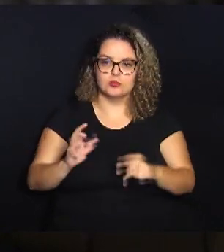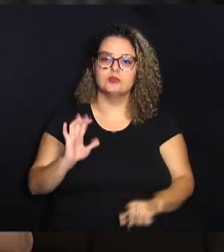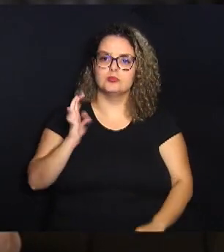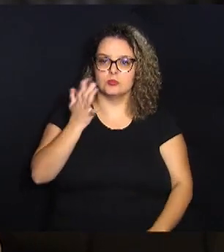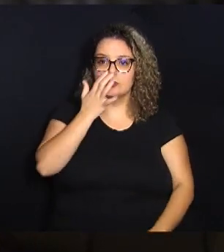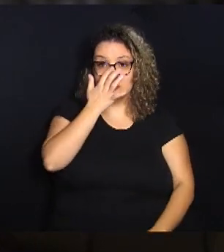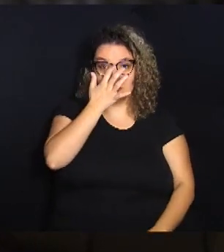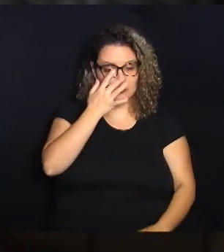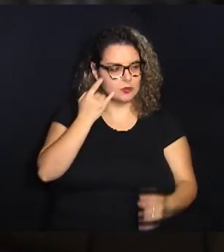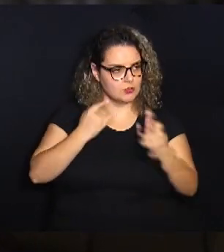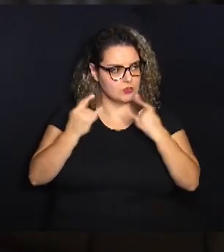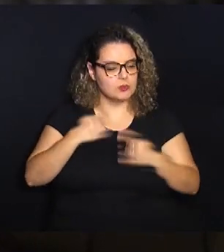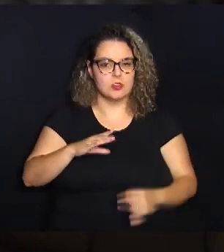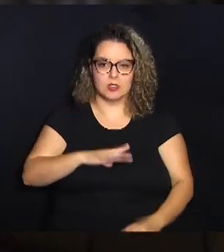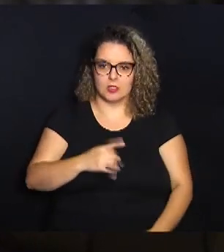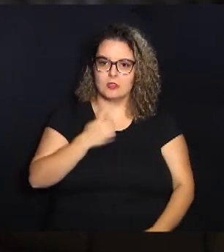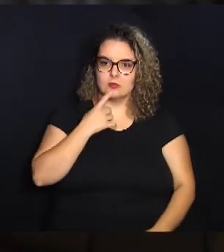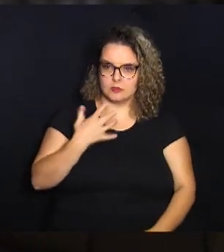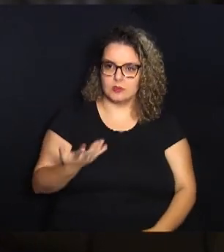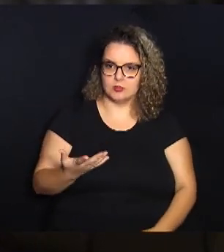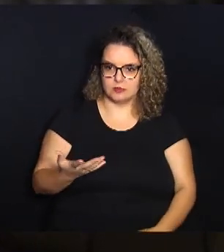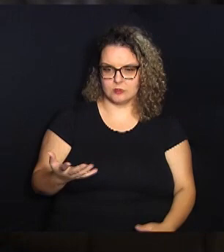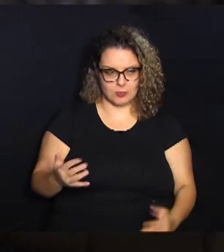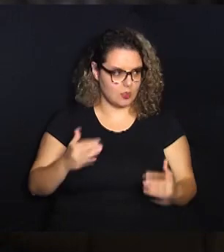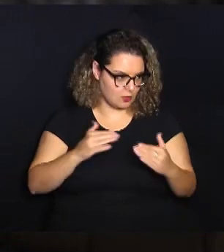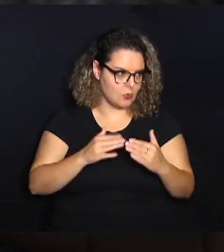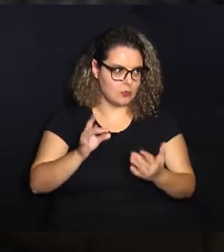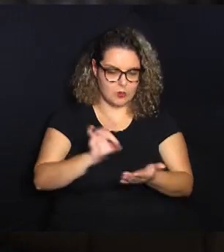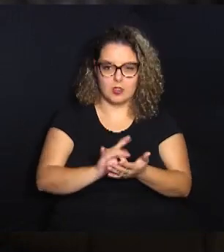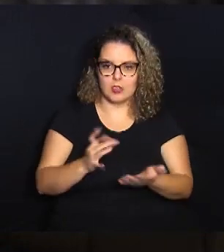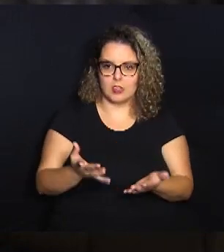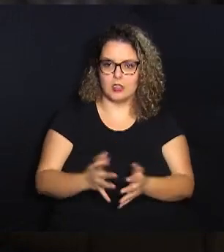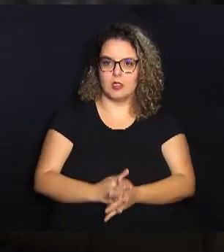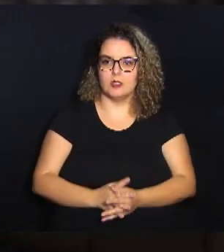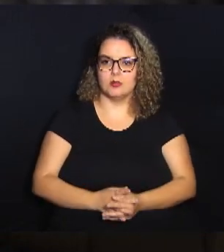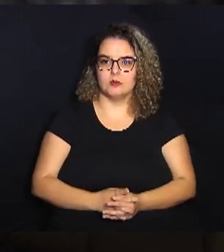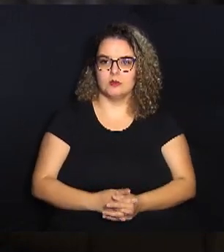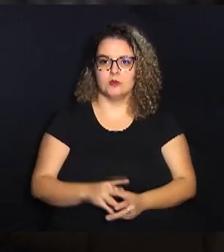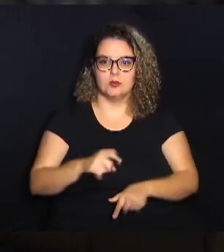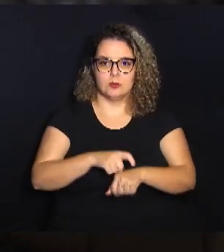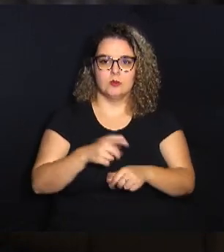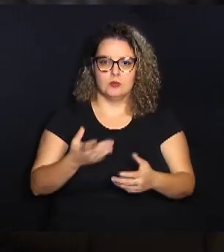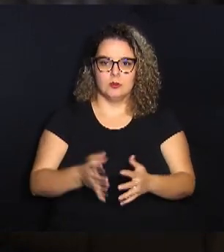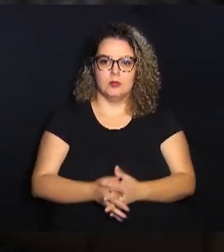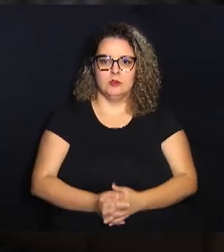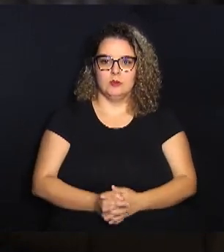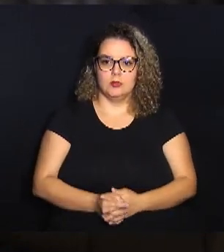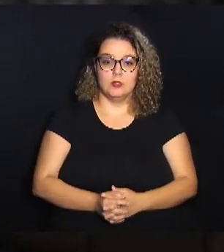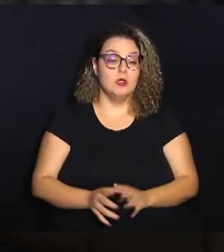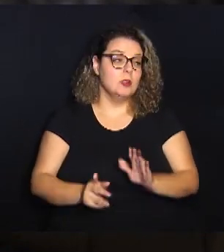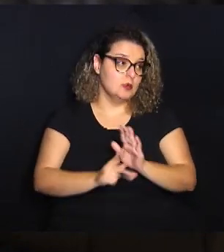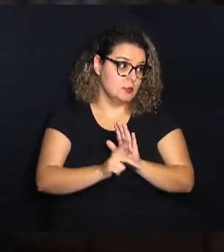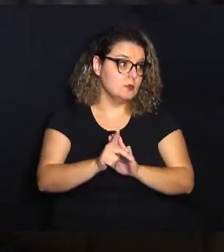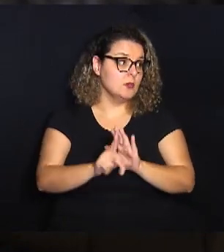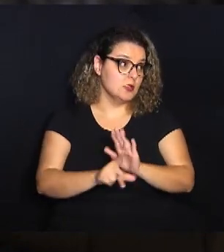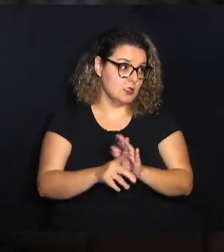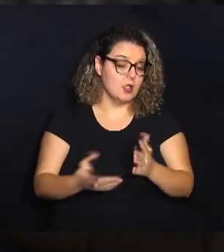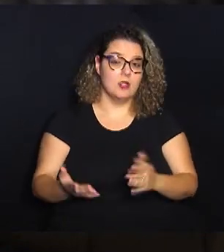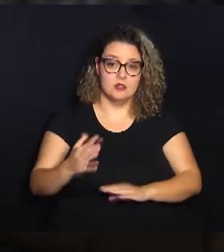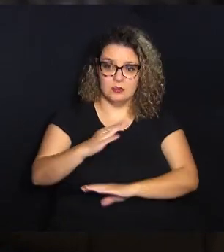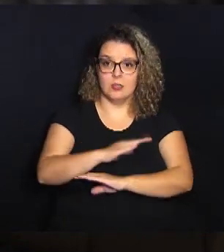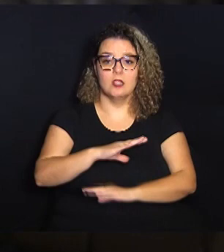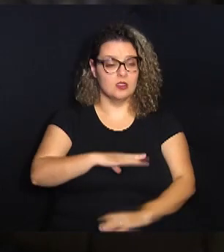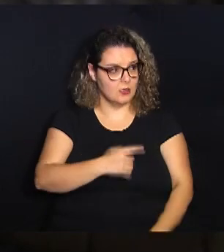de interesse da cidade de acordo com a realidade do momento. E os projetos de lei que a Câmara